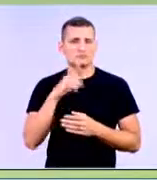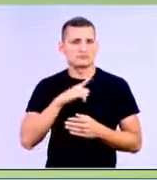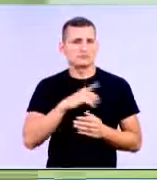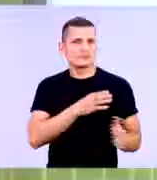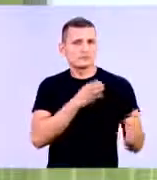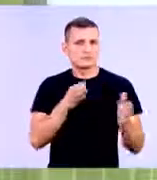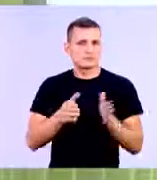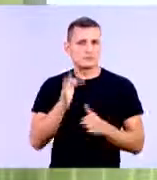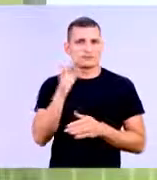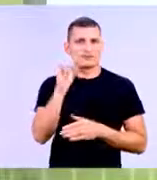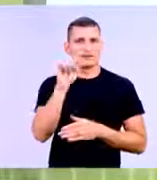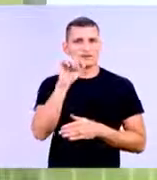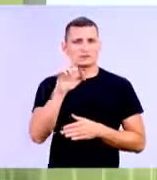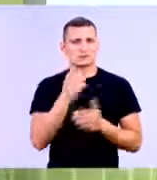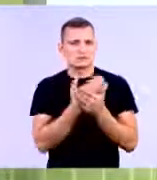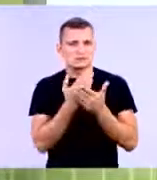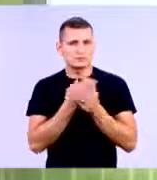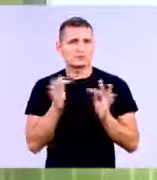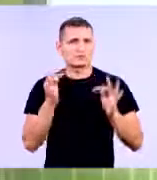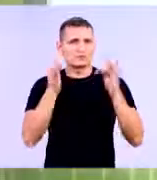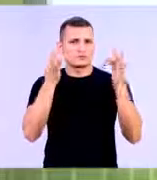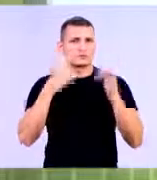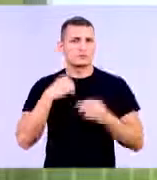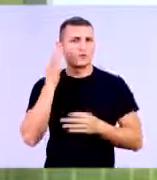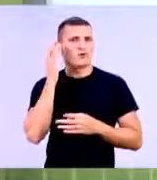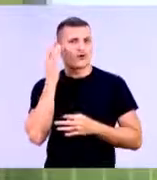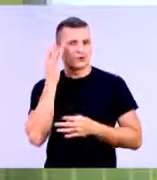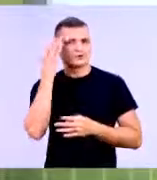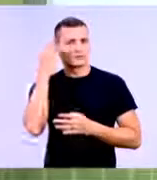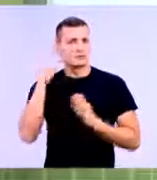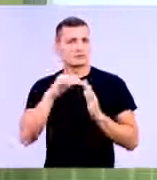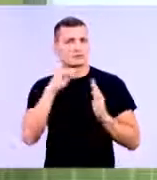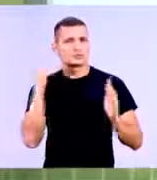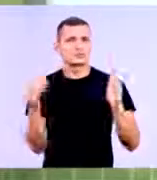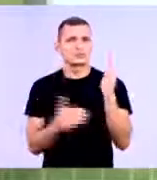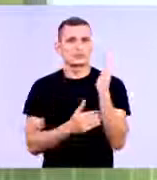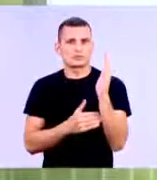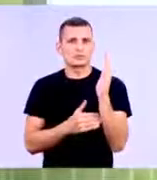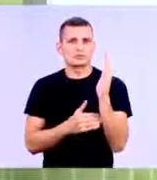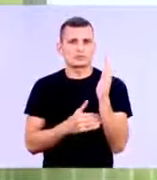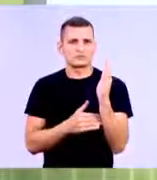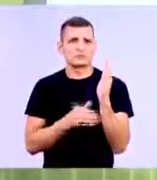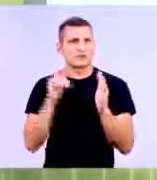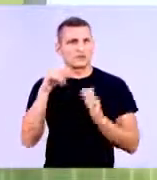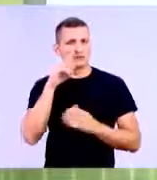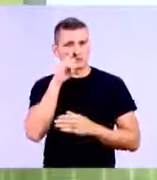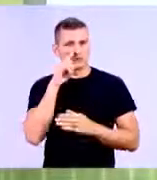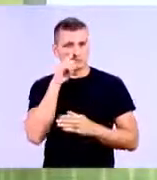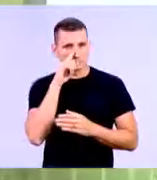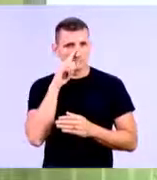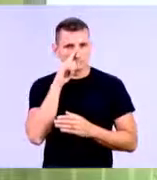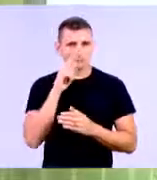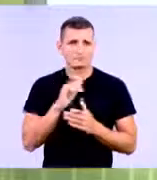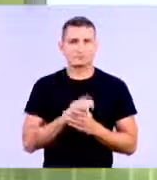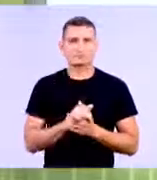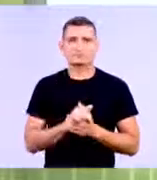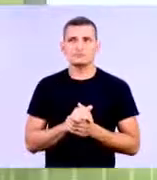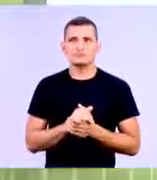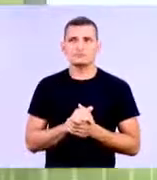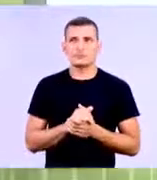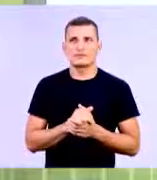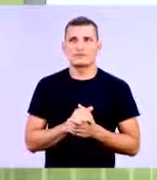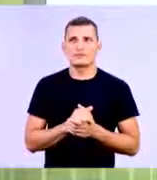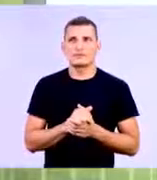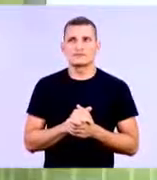né? Estou estudando tecnologia, então eu acho que eu já sei muita coisa. Isso é um grande risco, né, professor? Porque daí chega